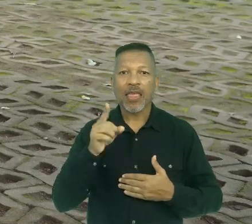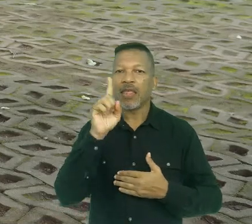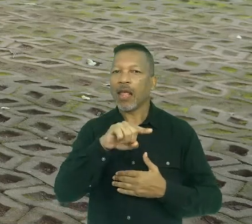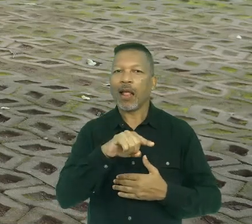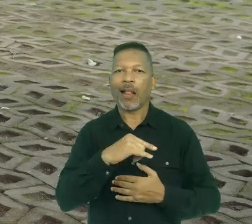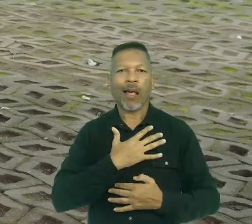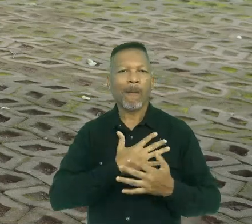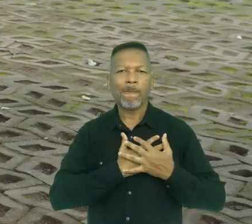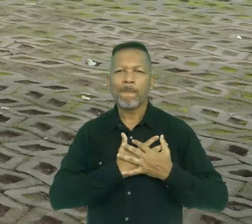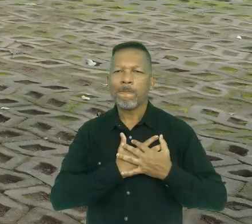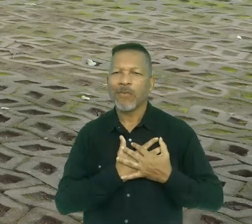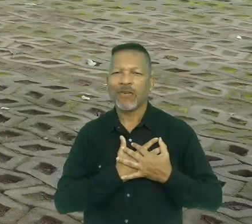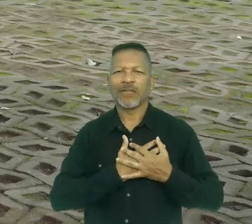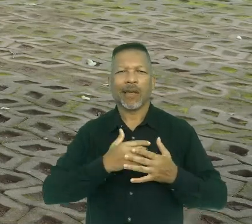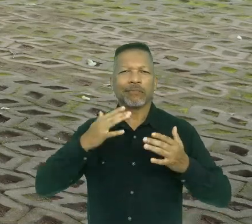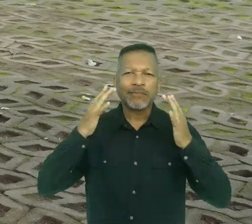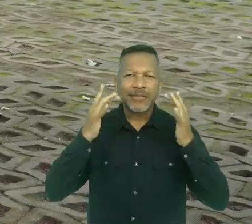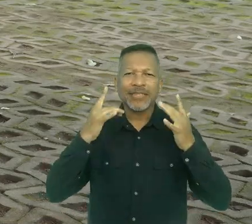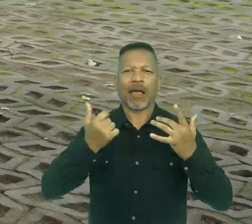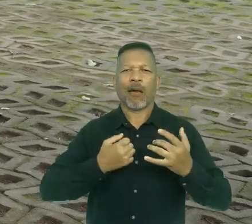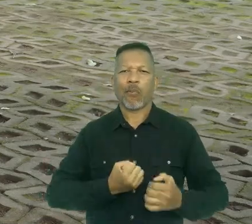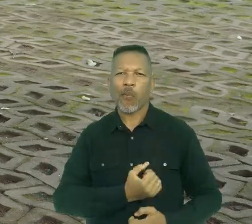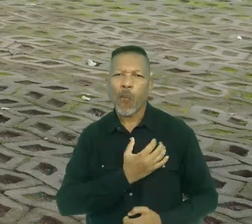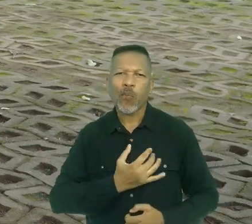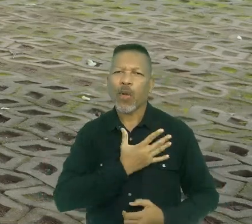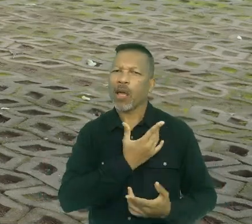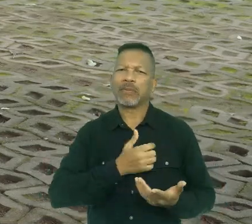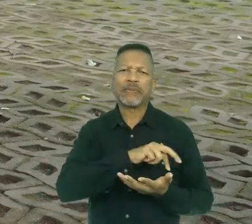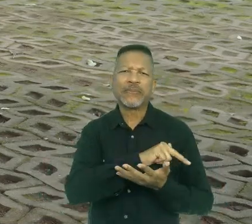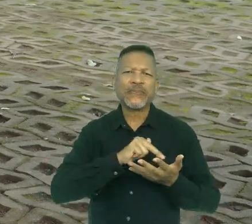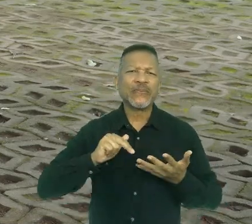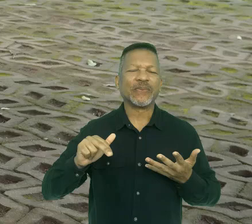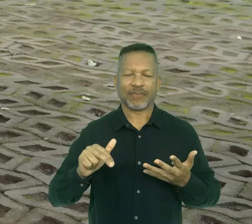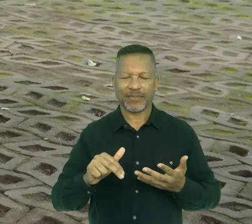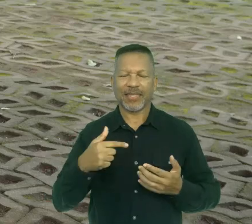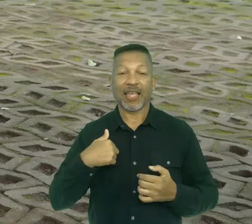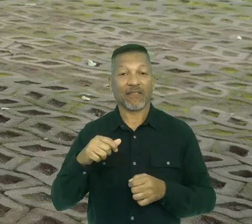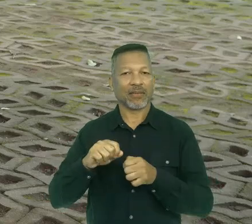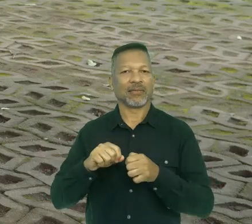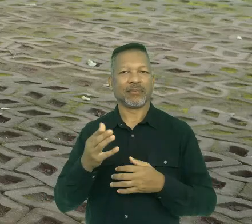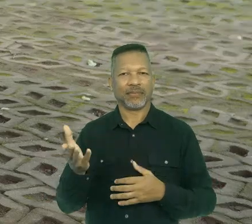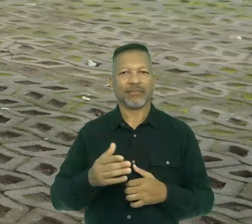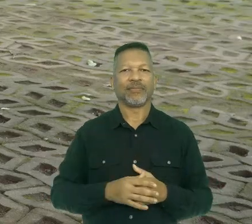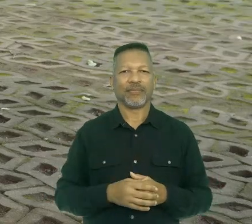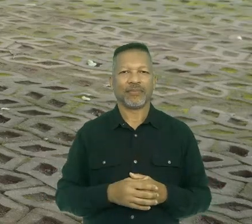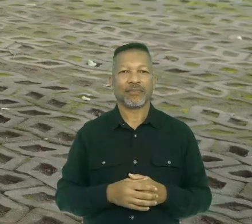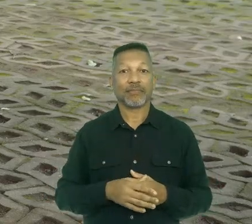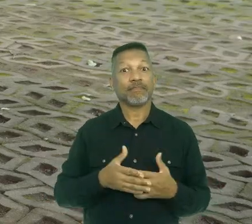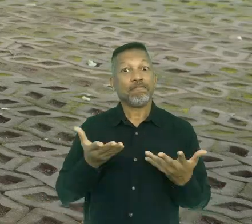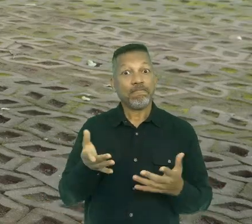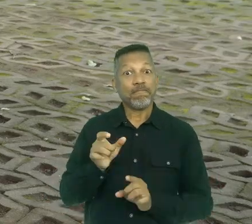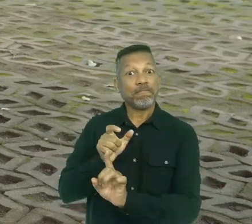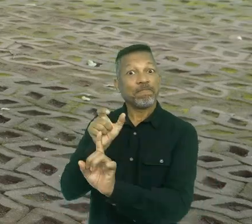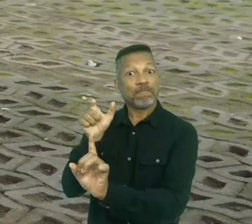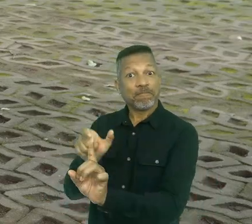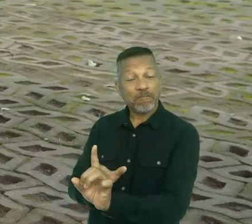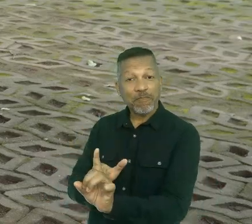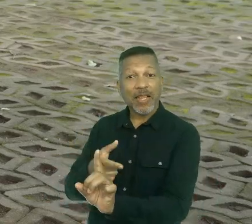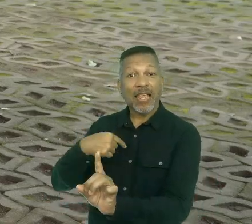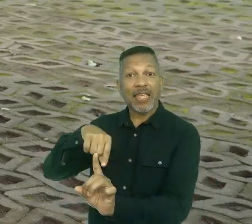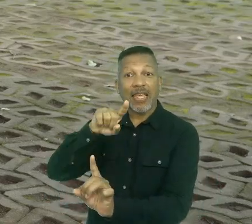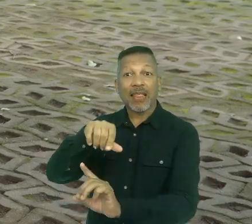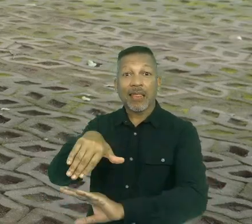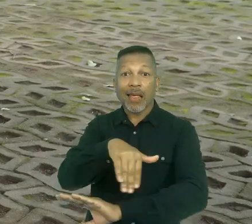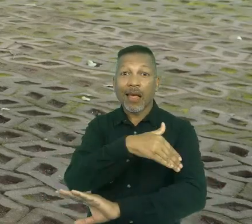adorava fazer apresentações. Poemas, teatro, jogral, tudo ela fazia. E aí, ela ia pra